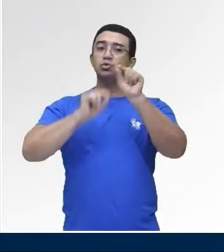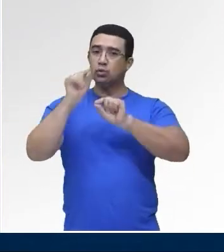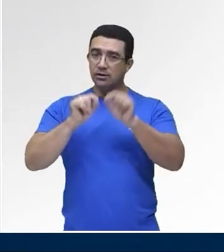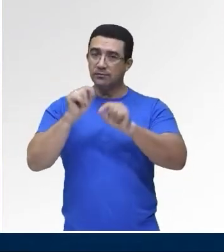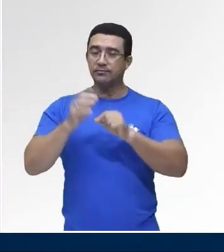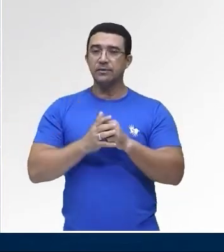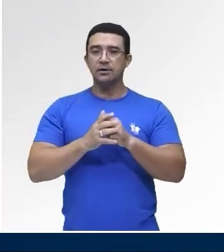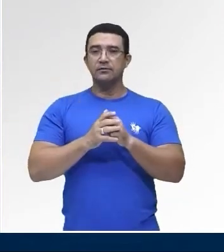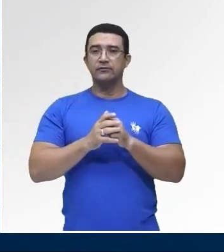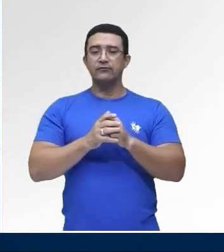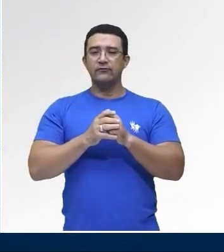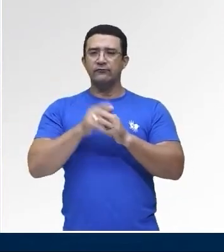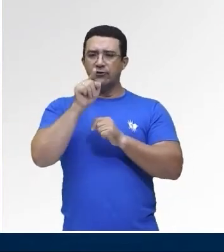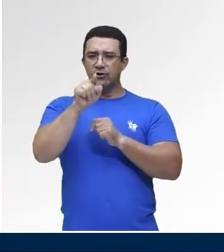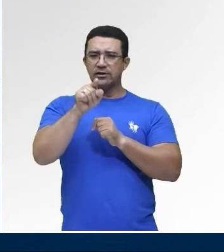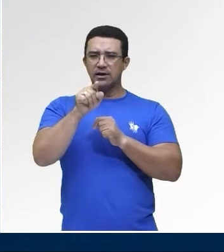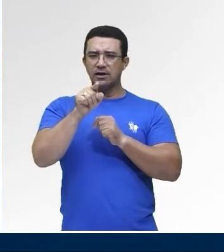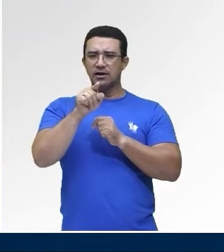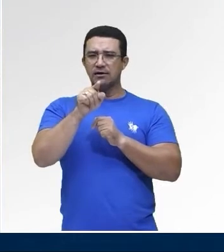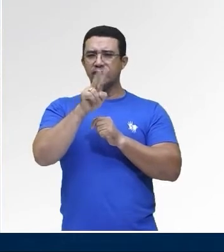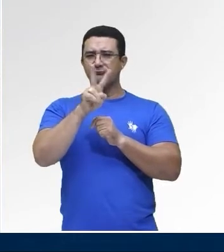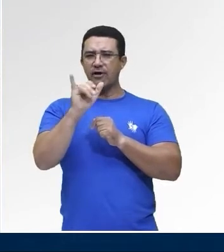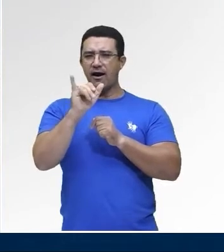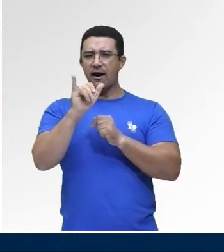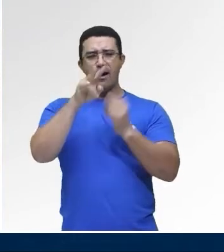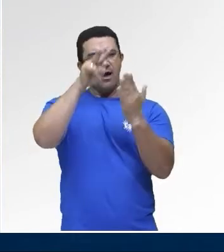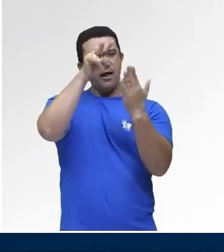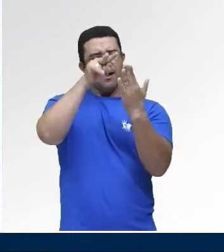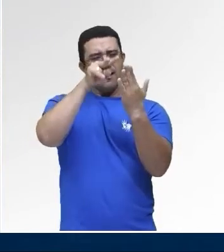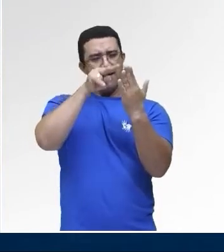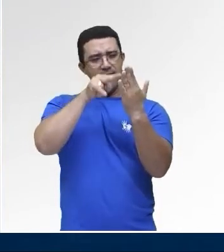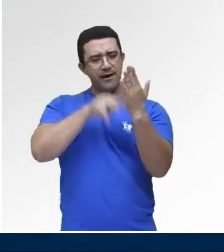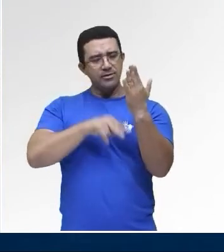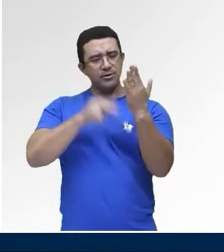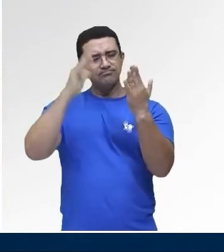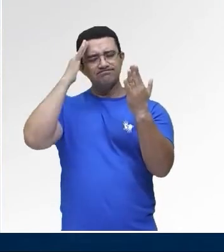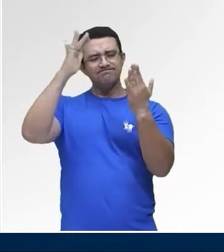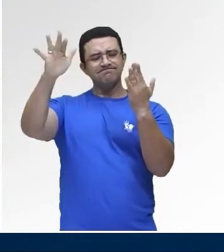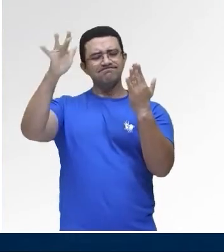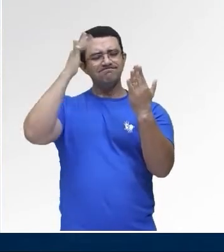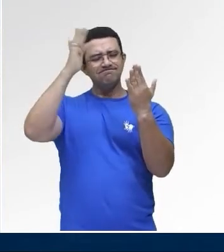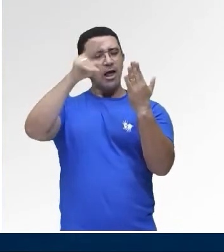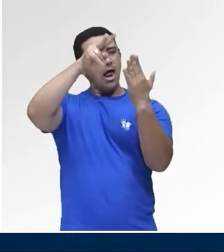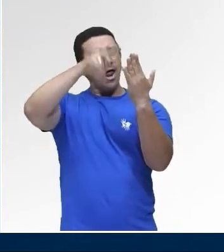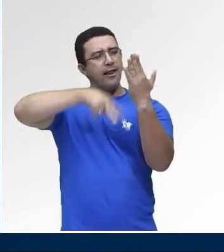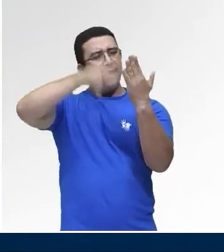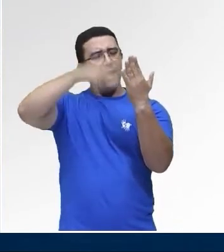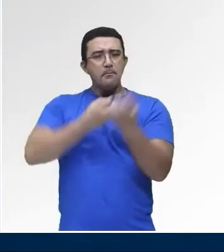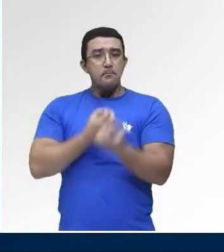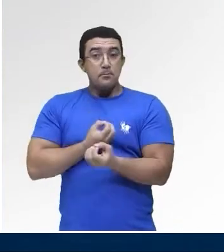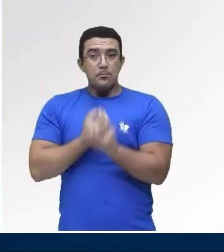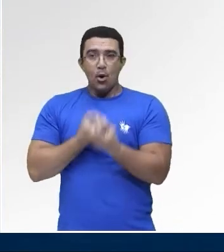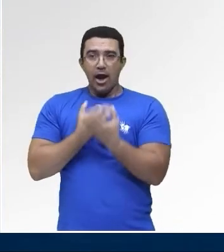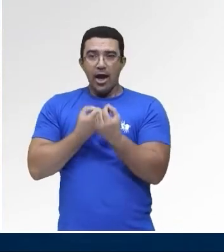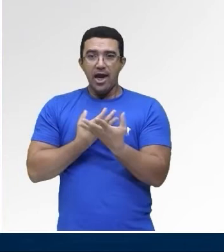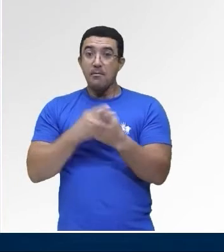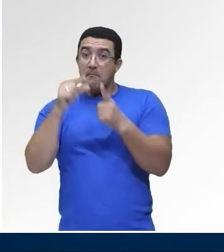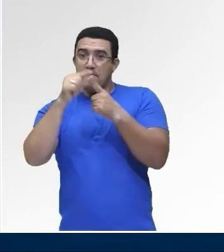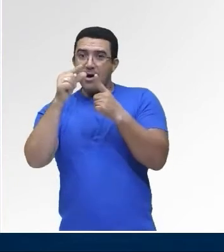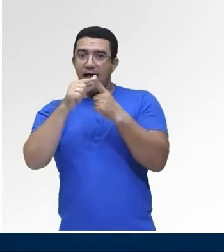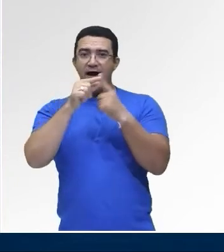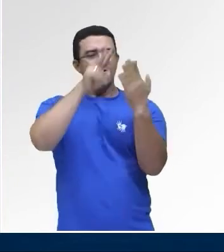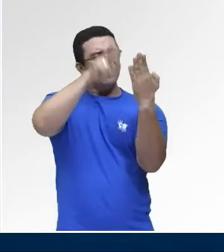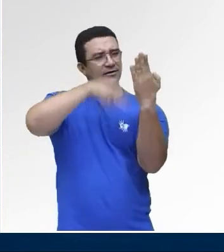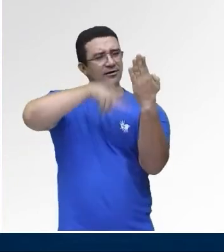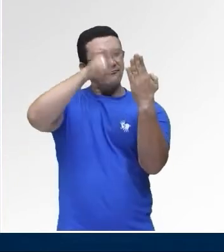vai lendo o poema, você vai fazendo imagens na sua mente, né, através do quê? Das palavras que estão sendo